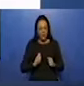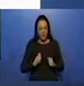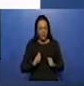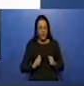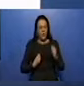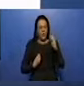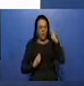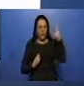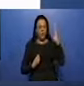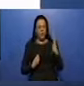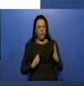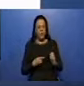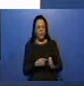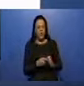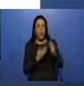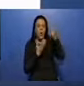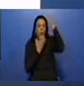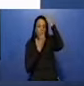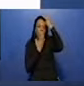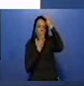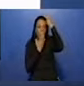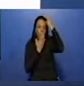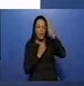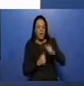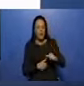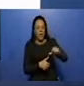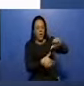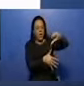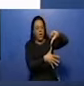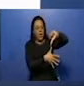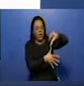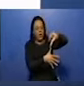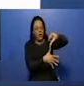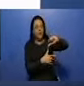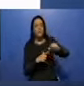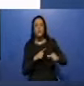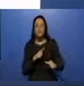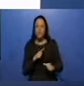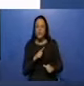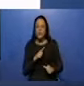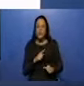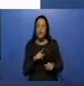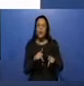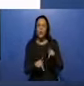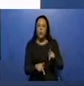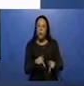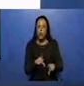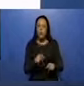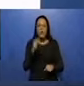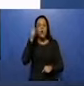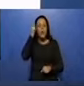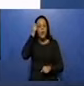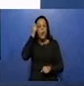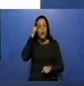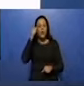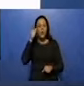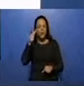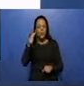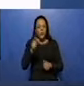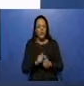a América já tinha aqui o seu próprio povo, a sua própria cultura. E os europeus foram os